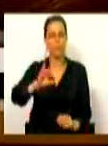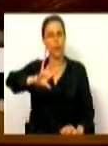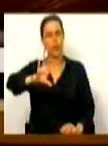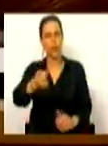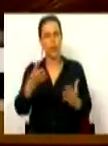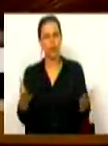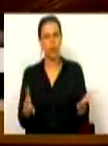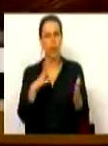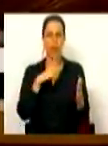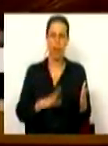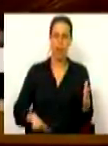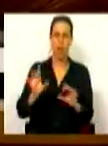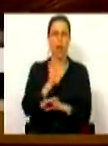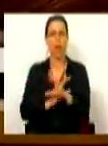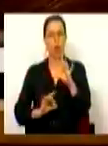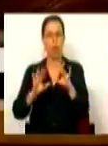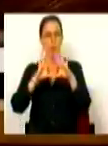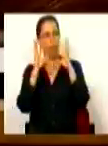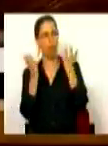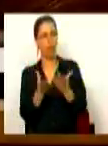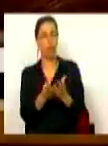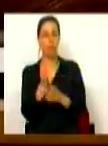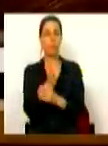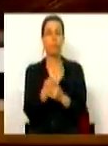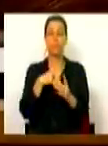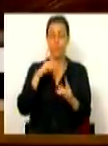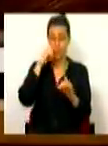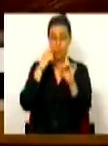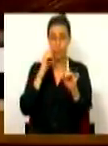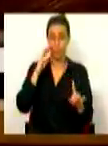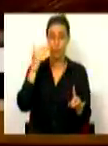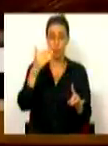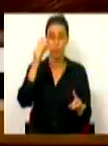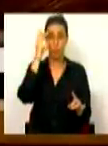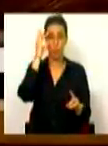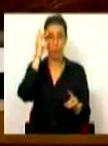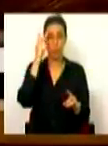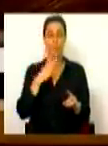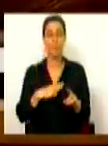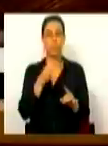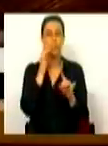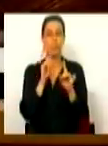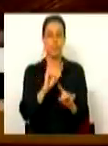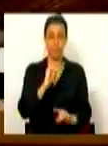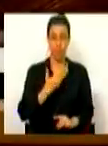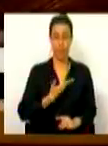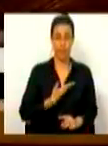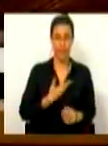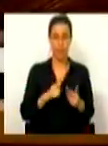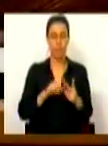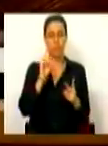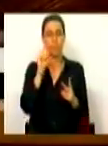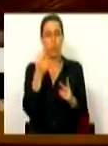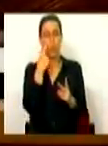regional, nacional, europeu e planetário. E suspeito que no futuro, quer falemos de ID ou